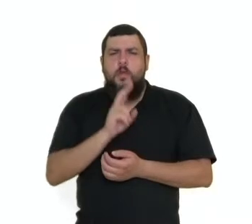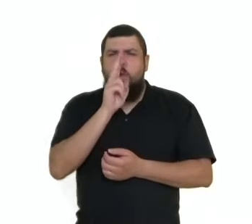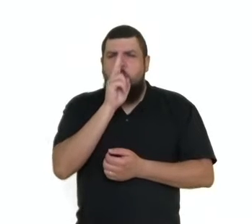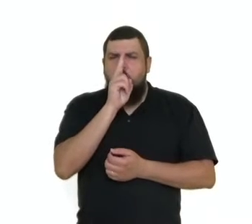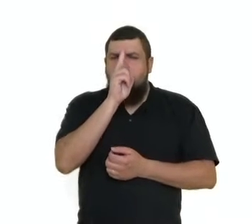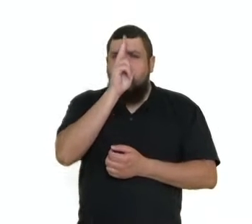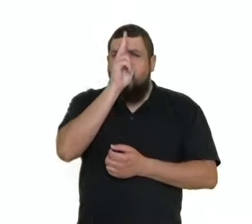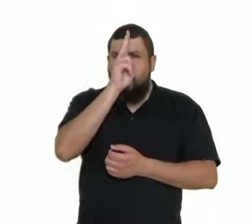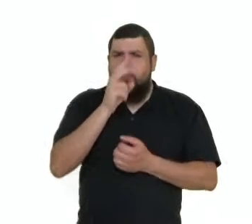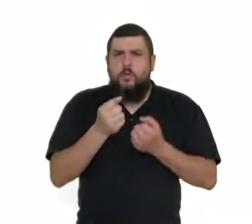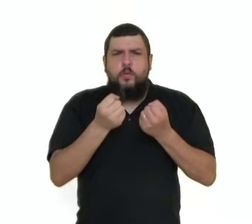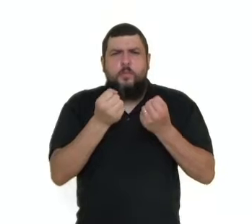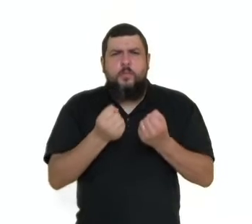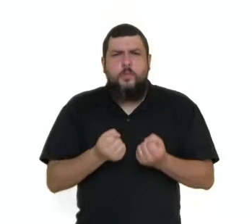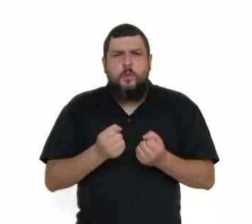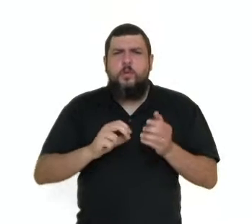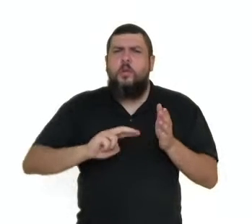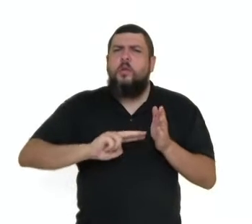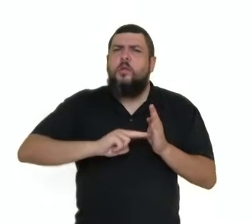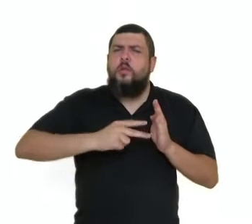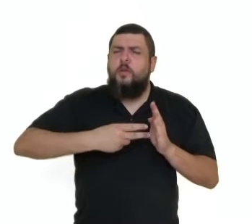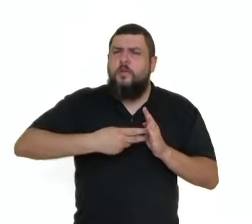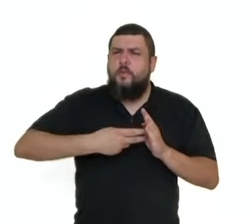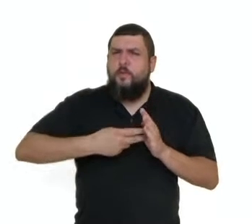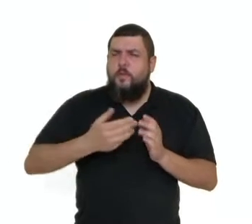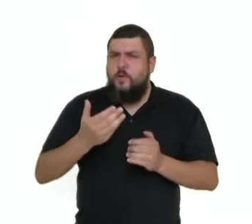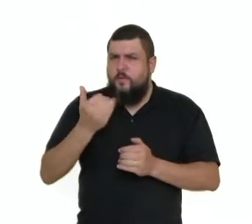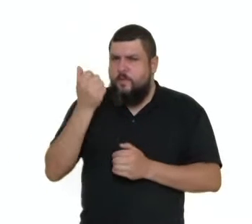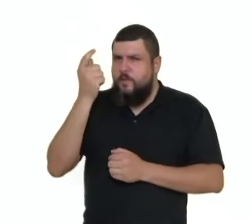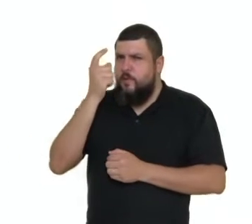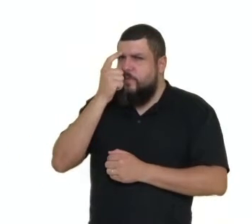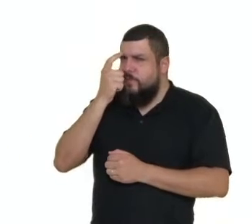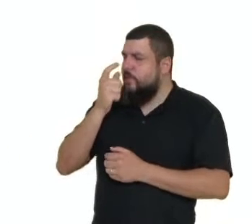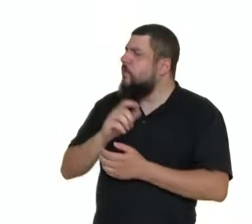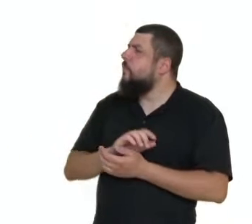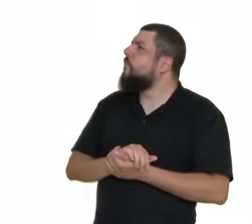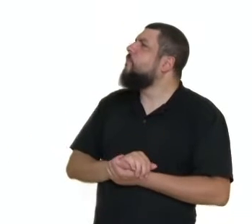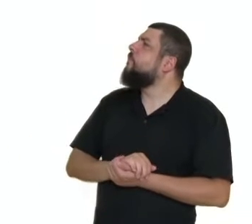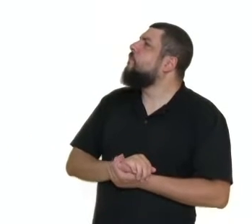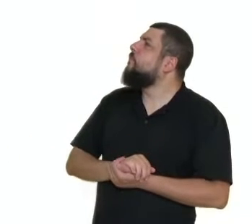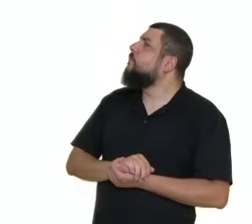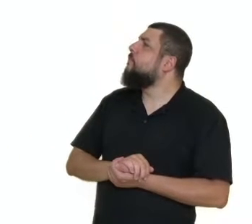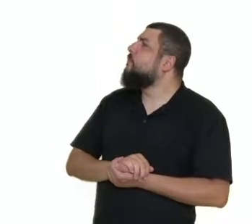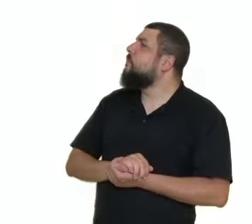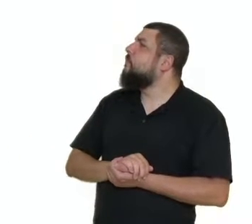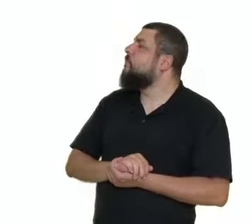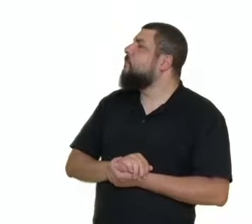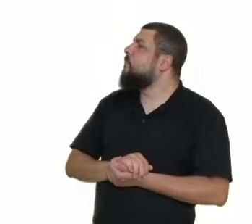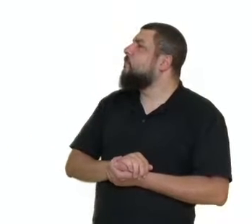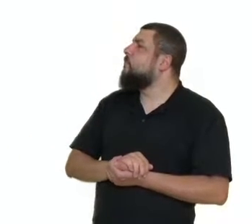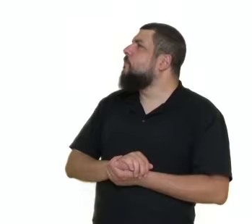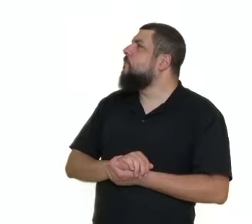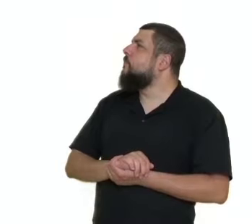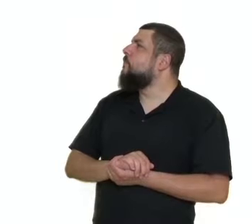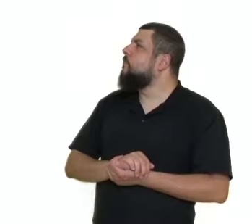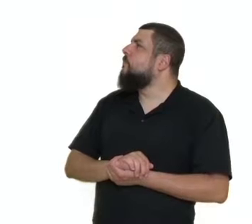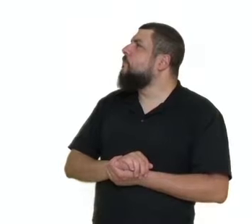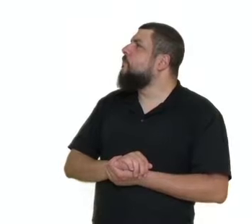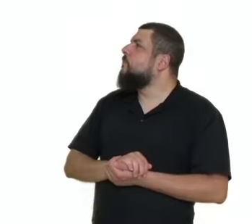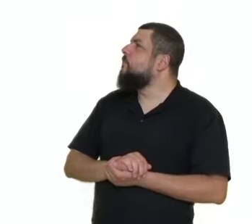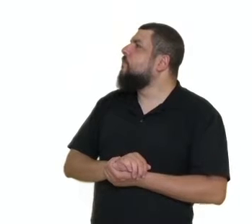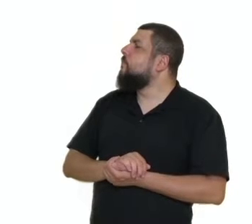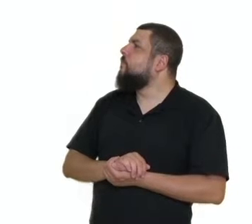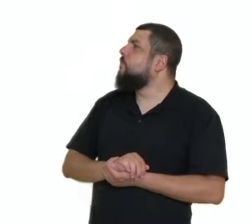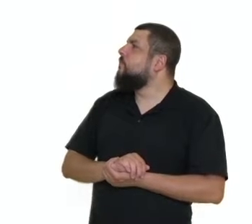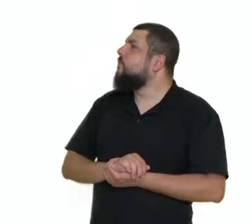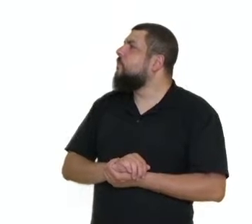trabalho da força-peso depende da trajetória percorrida pelo corpo, mas depende da altura entre o ponto mais baixo e o ponto